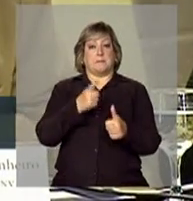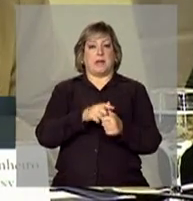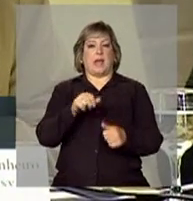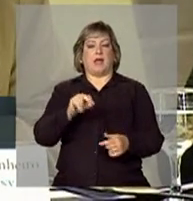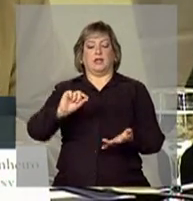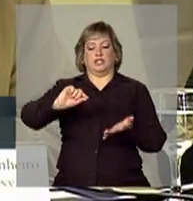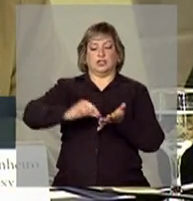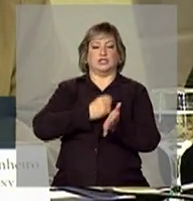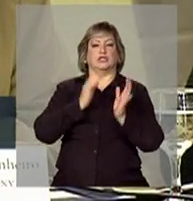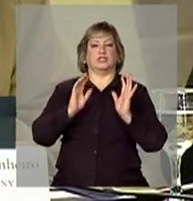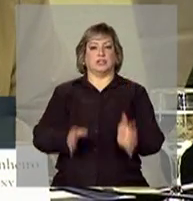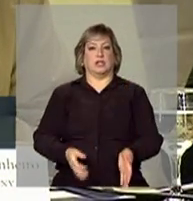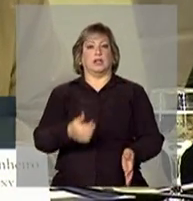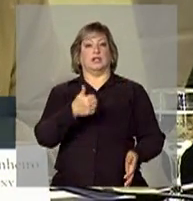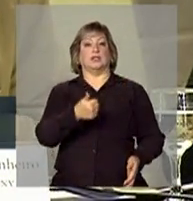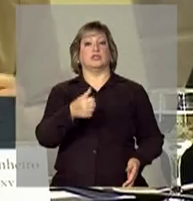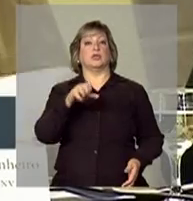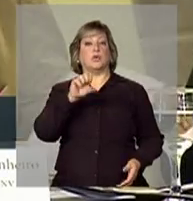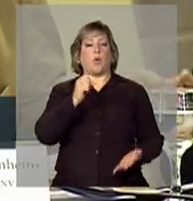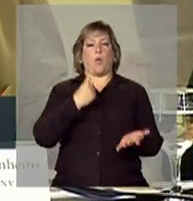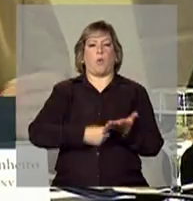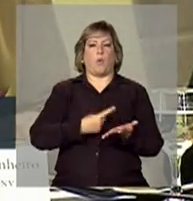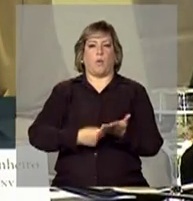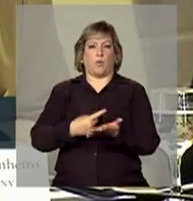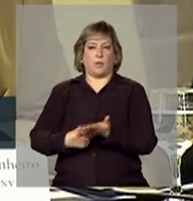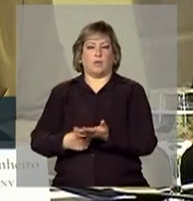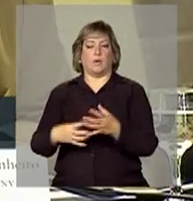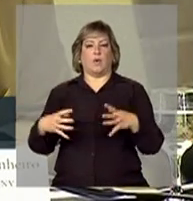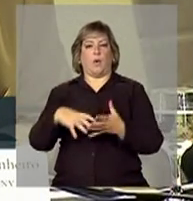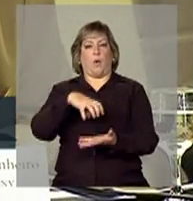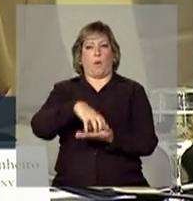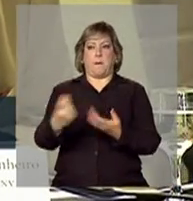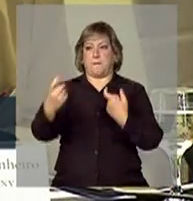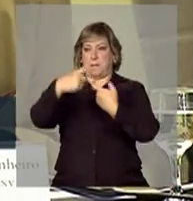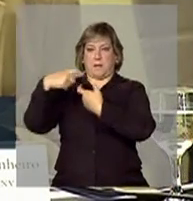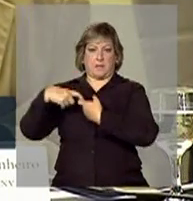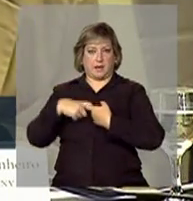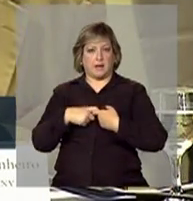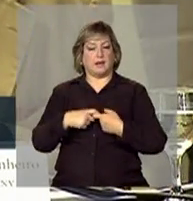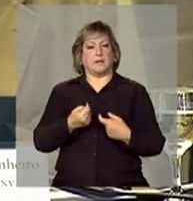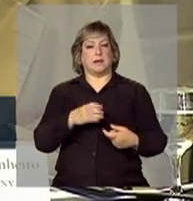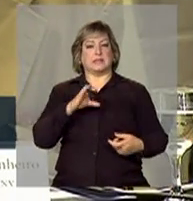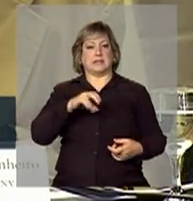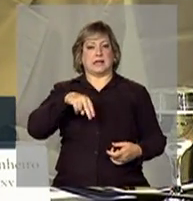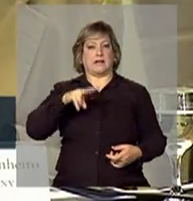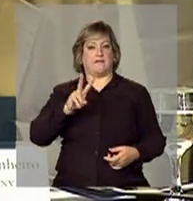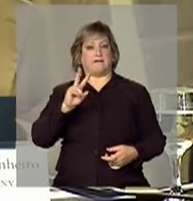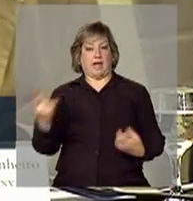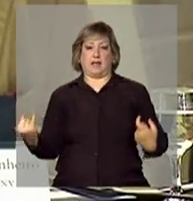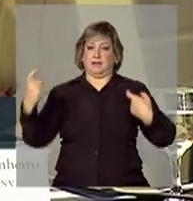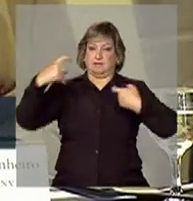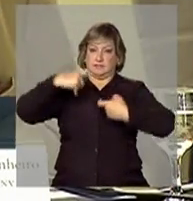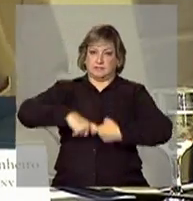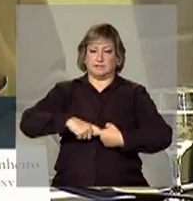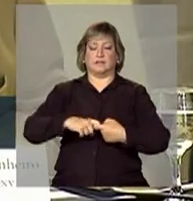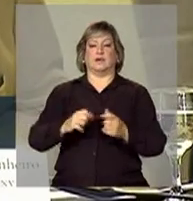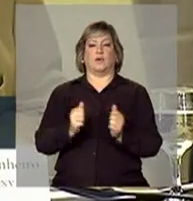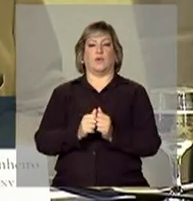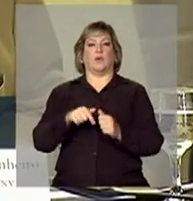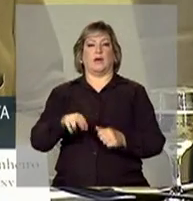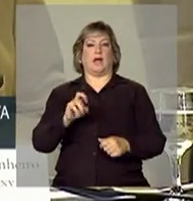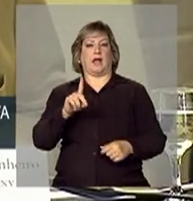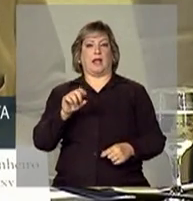assinamos 18 acordos com comissões parceiras, que em breve estarão interligadas à CNV por intermédio de uma rede